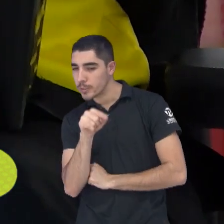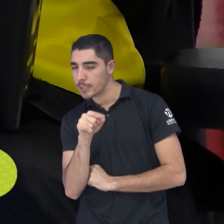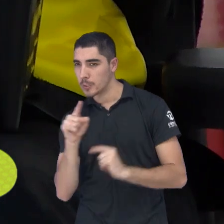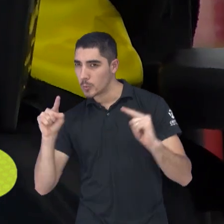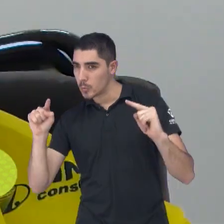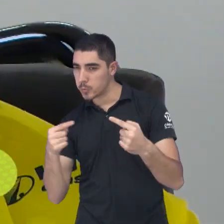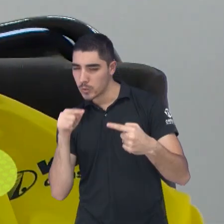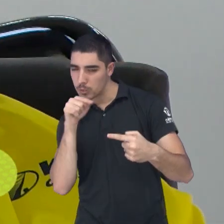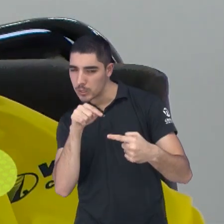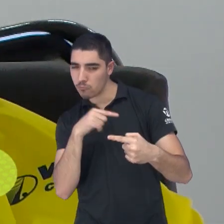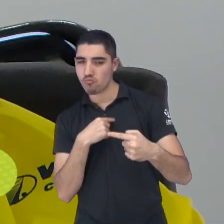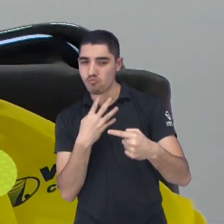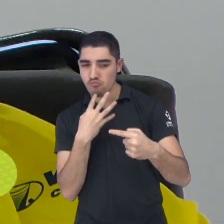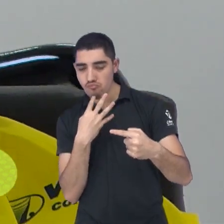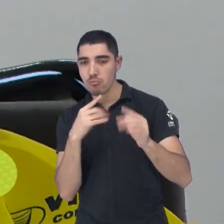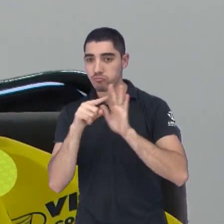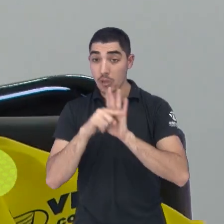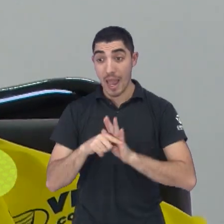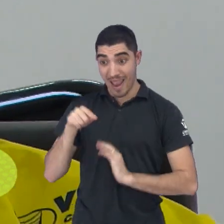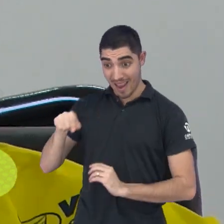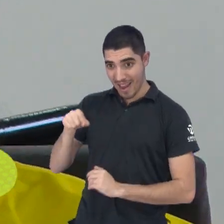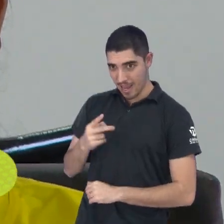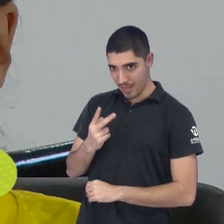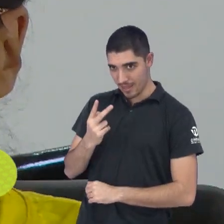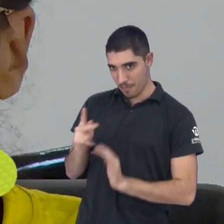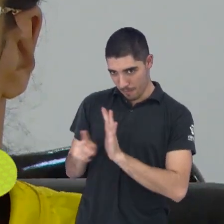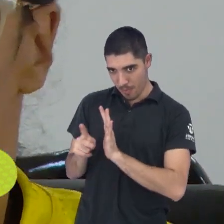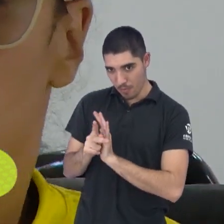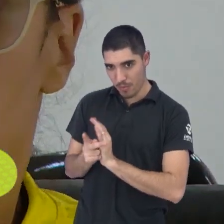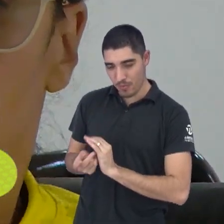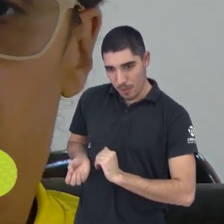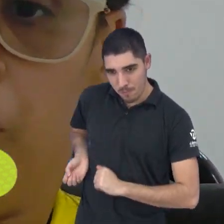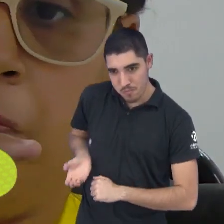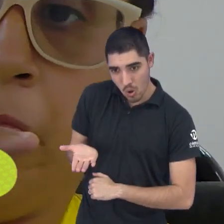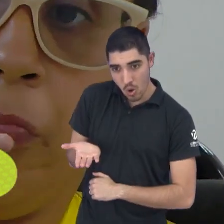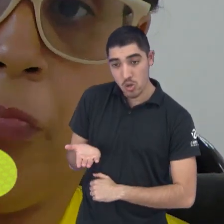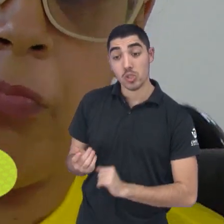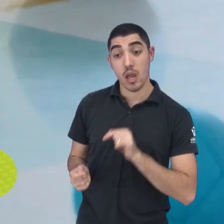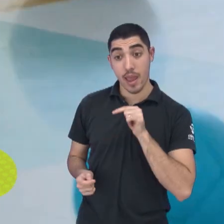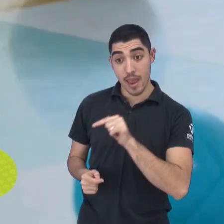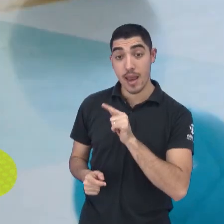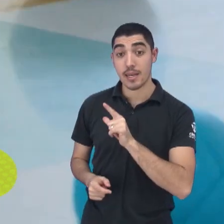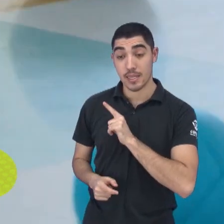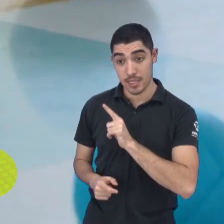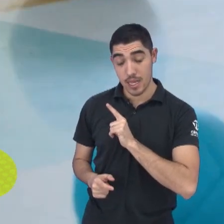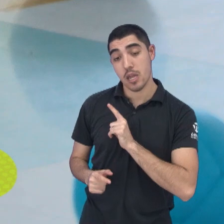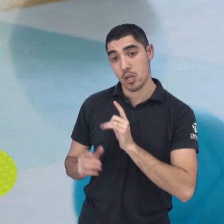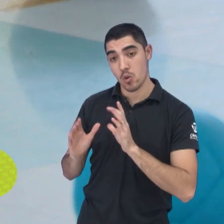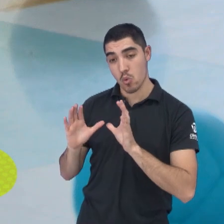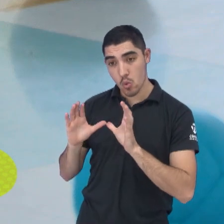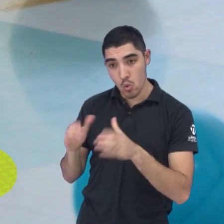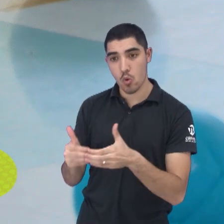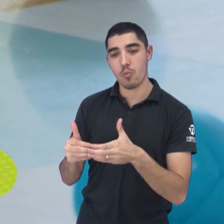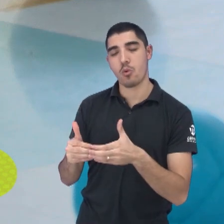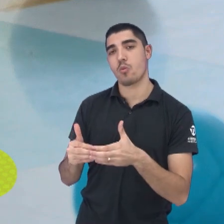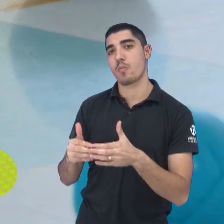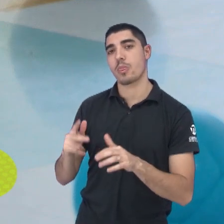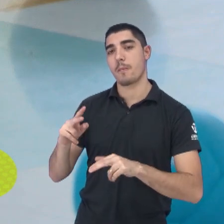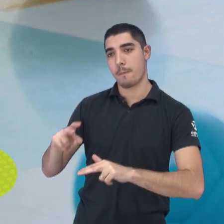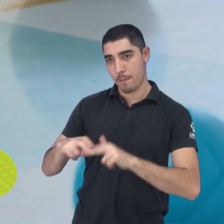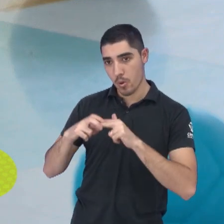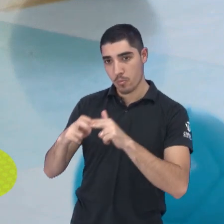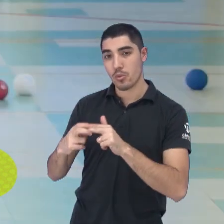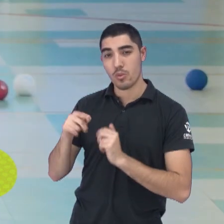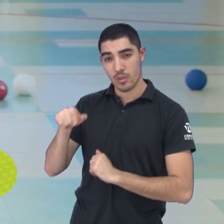na bocha, no caso em específico, a gente tem a disputa individual e a gente tem a disputa em equipe ou par. Então a gente tem que criar toda